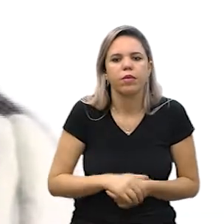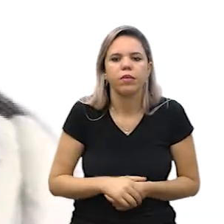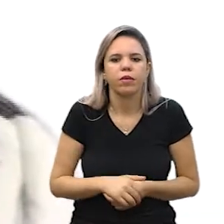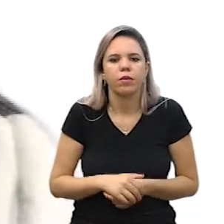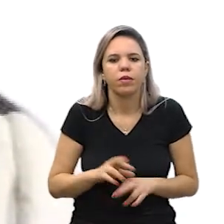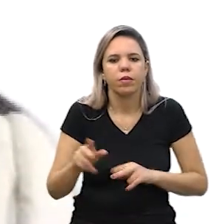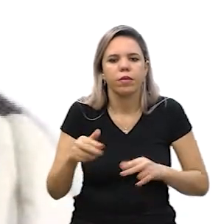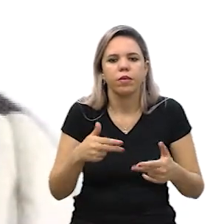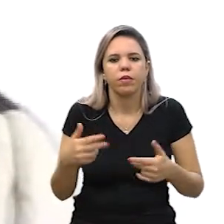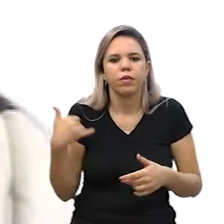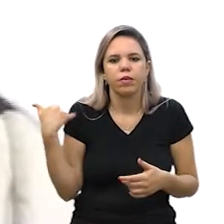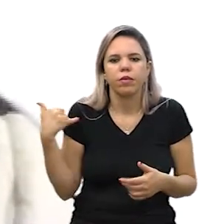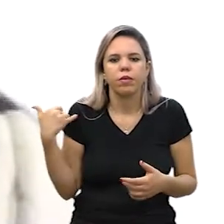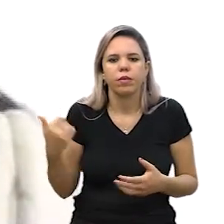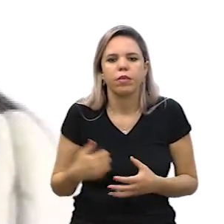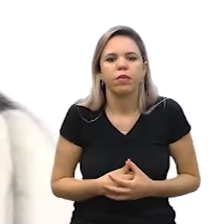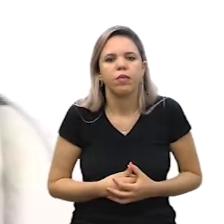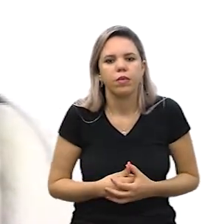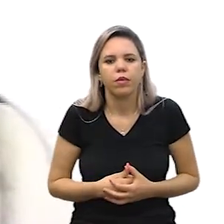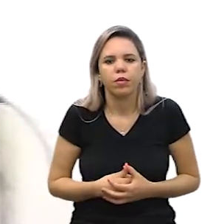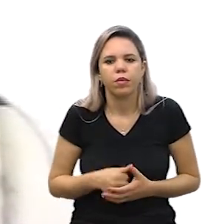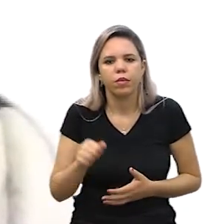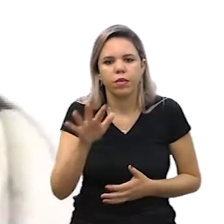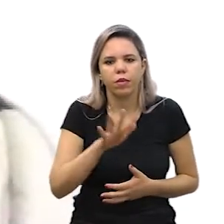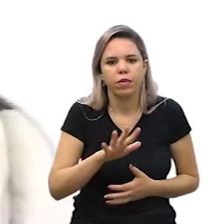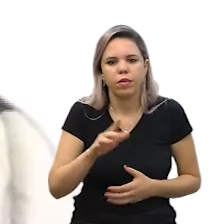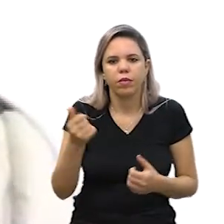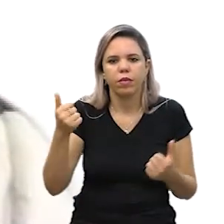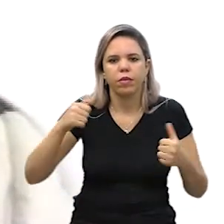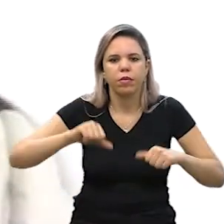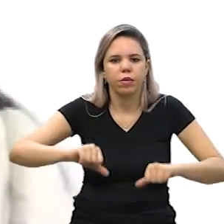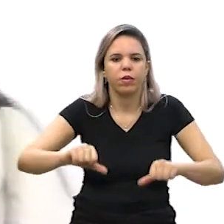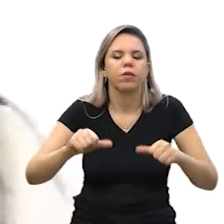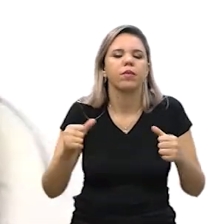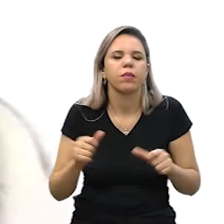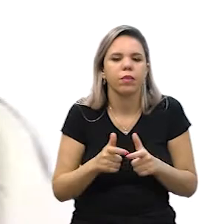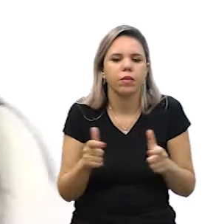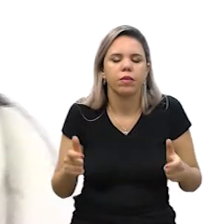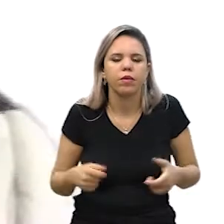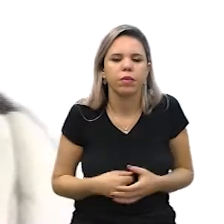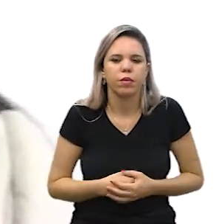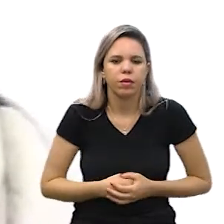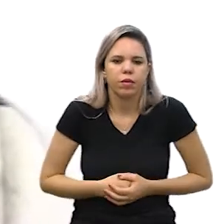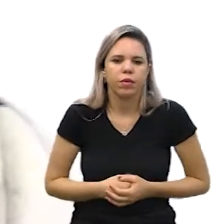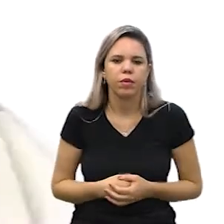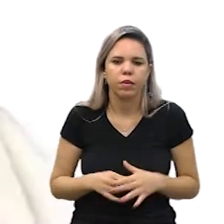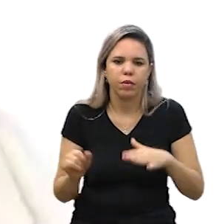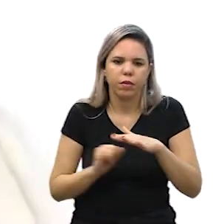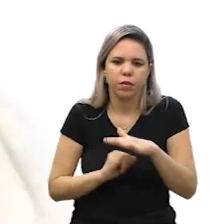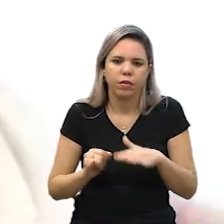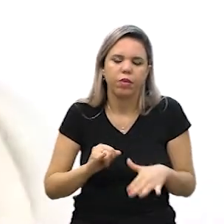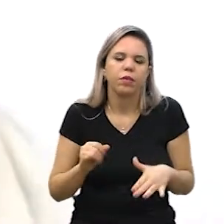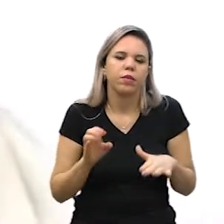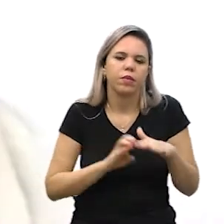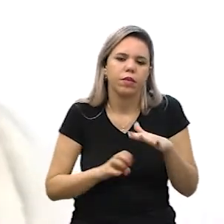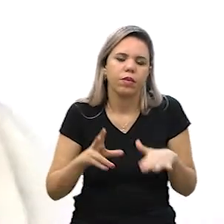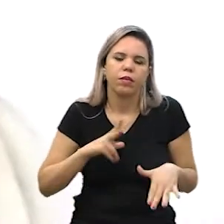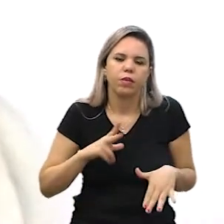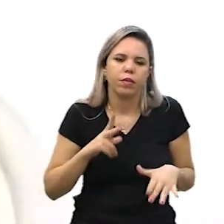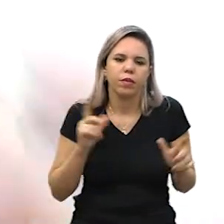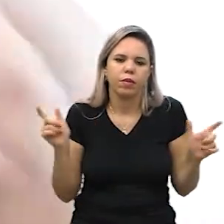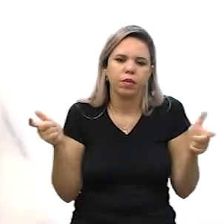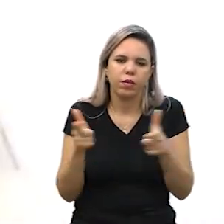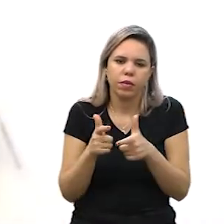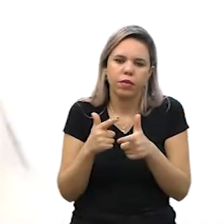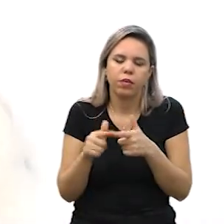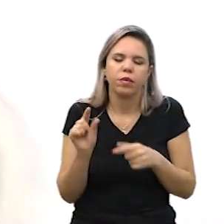e diversas faixas etárias, esse cenário se agravou grandemente, né? A instituição privada conseguiu amenizar